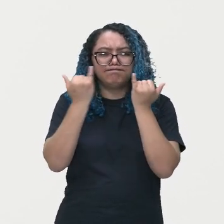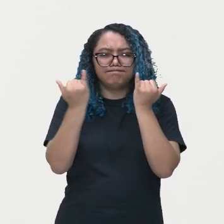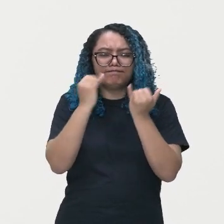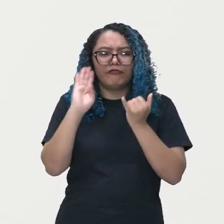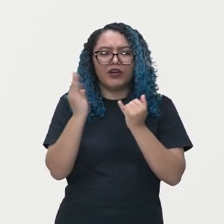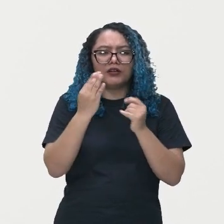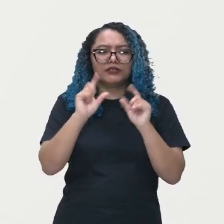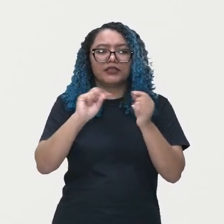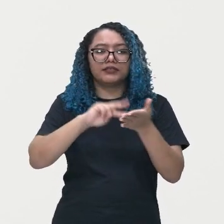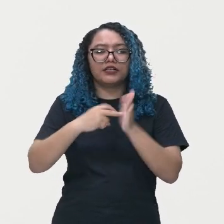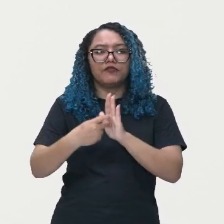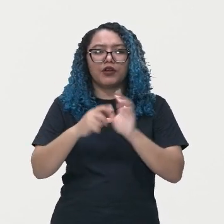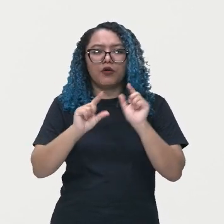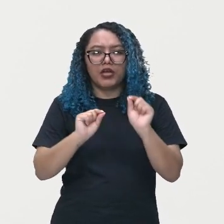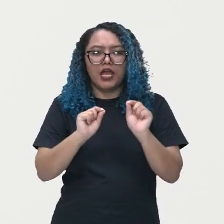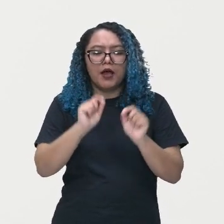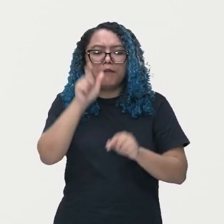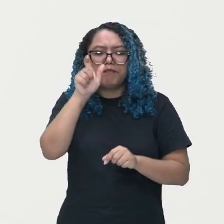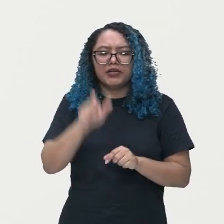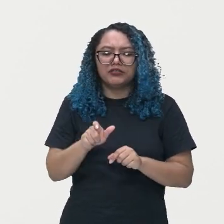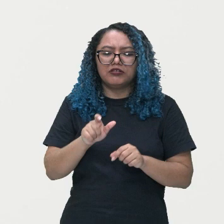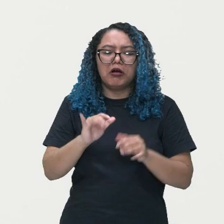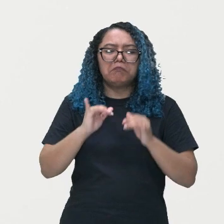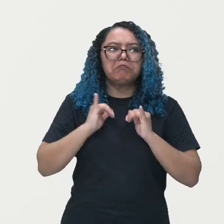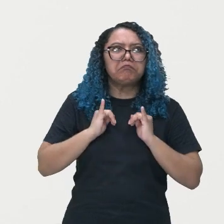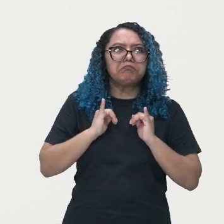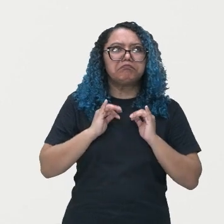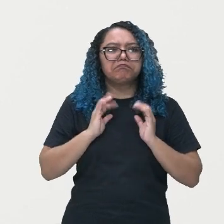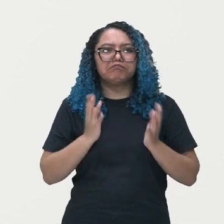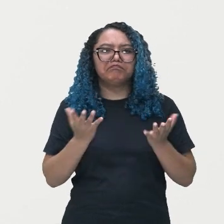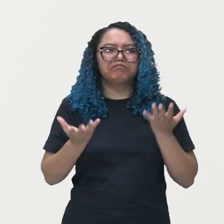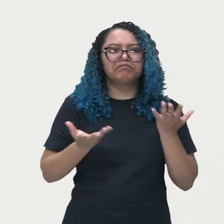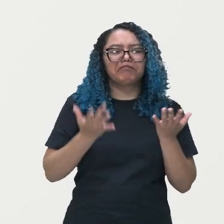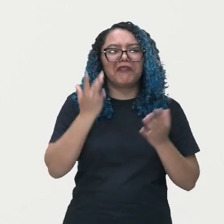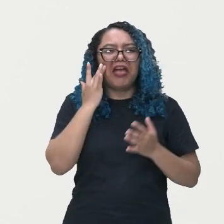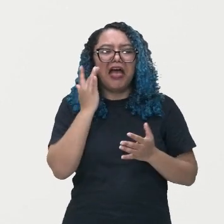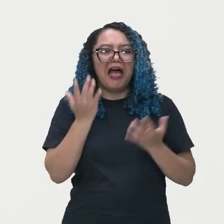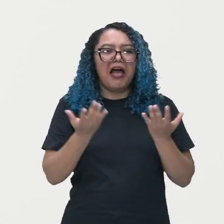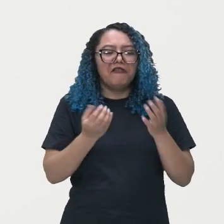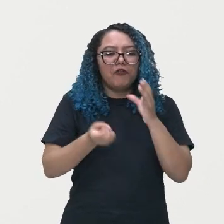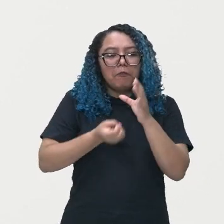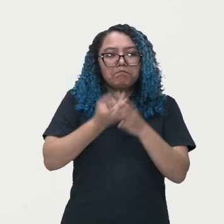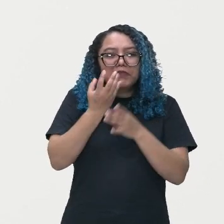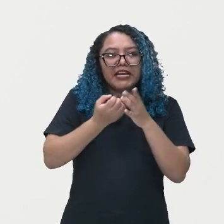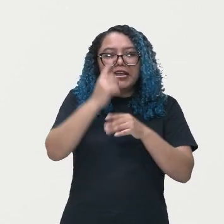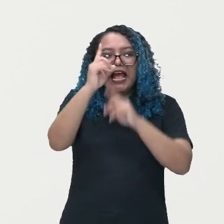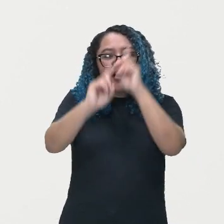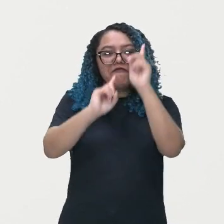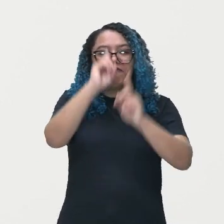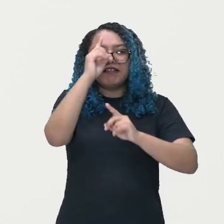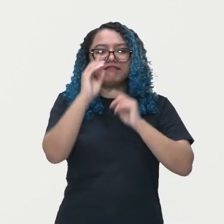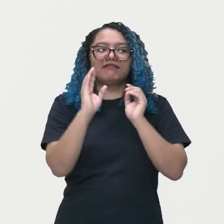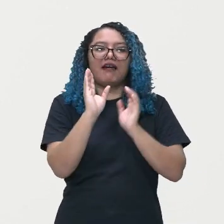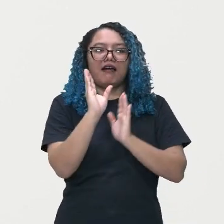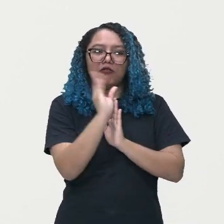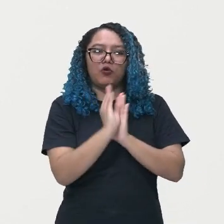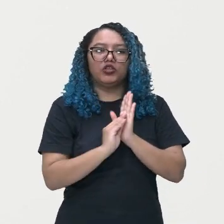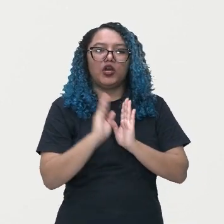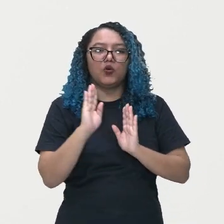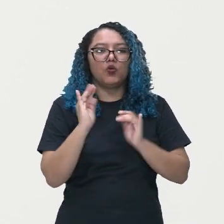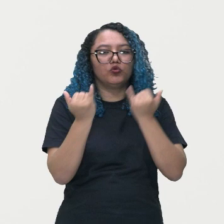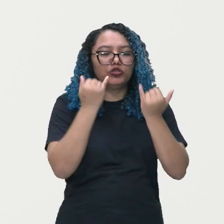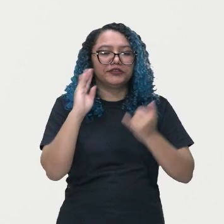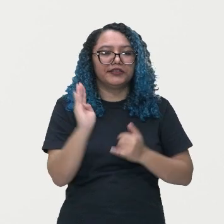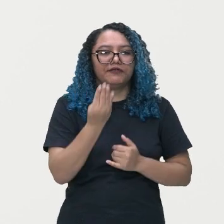foi lá, não tem nada para fazer, inventou, criou, e isso gera, nossa, prejuízos absurdos, enormes,